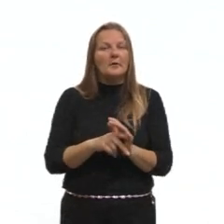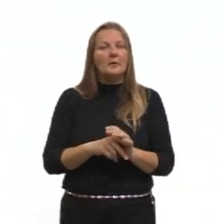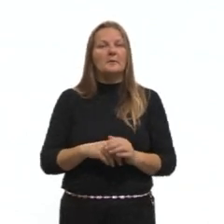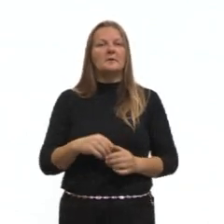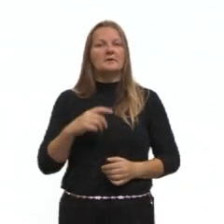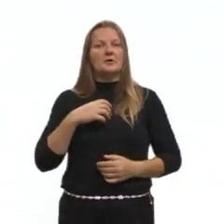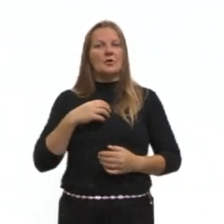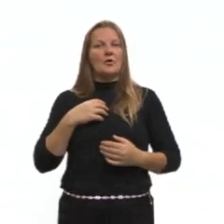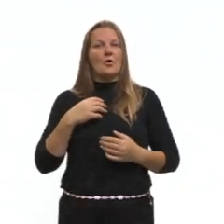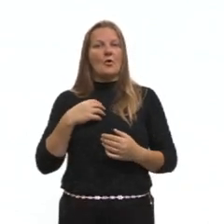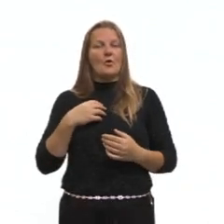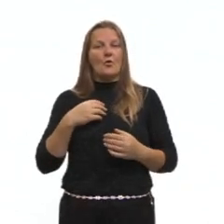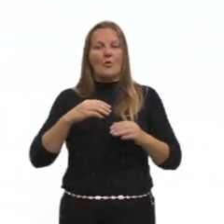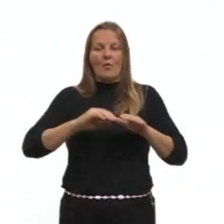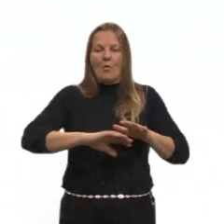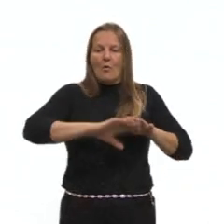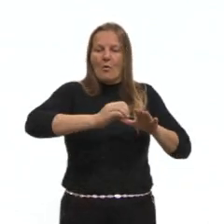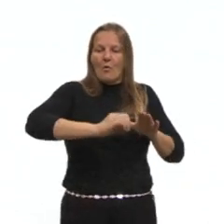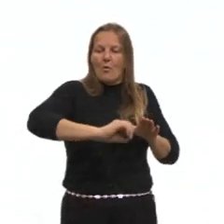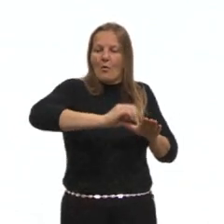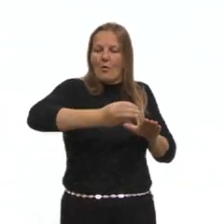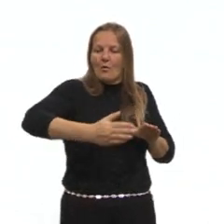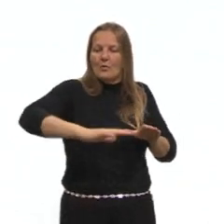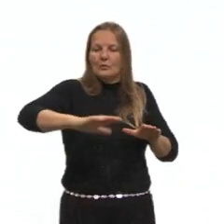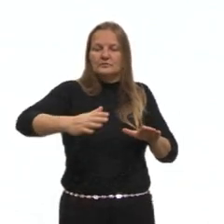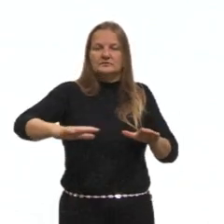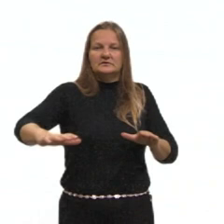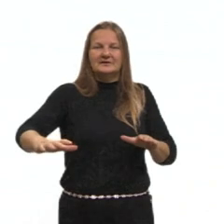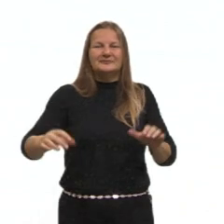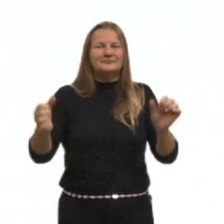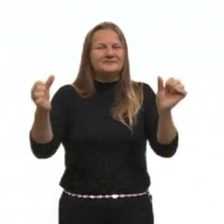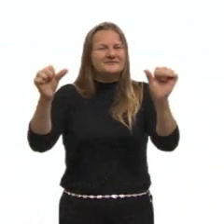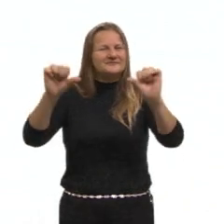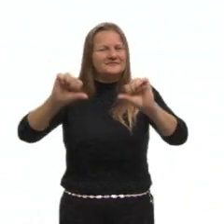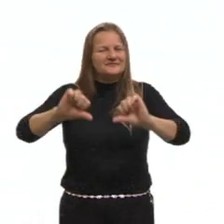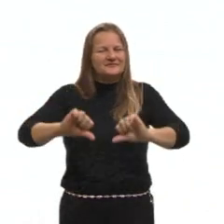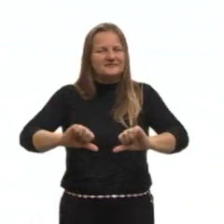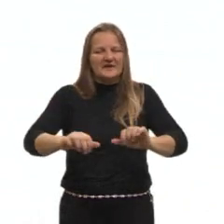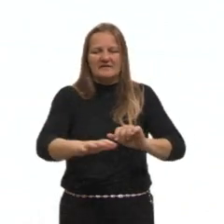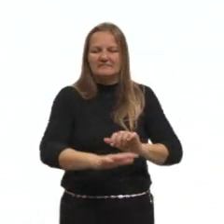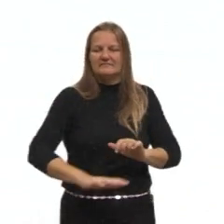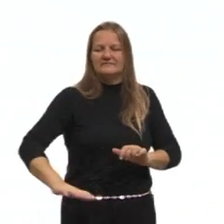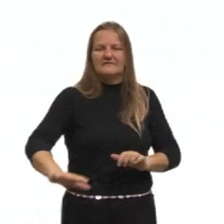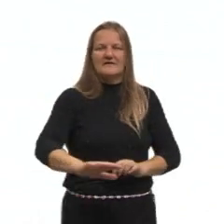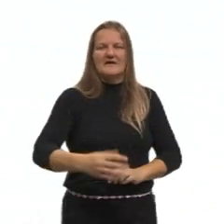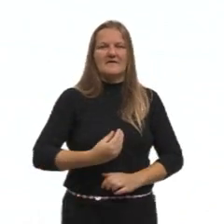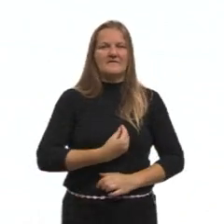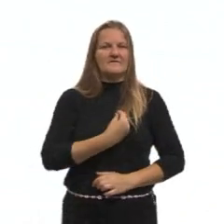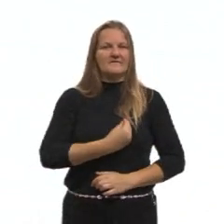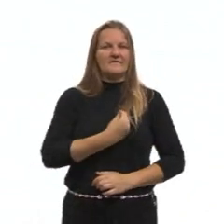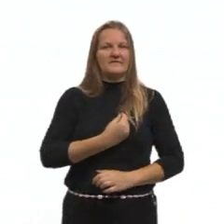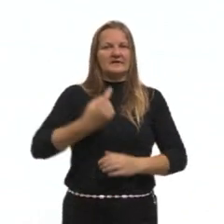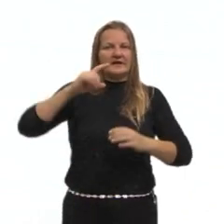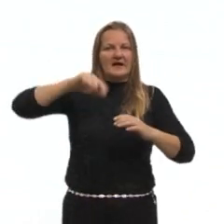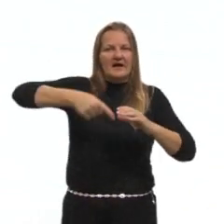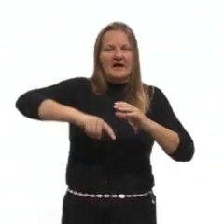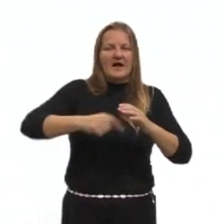certas partes dos oceanos prejudicando o ecossistemas da região e consequentemente a saúde humana